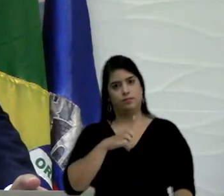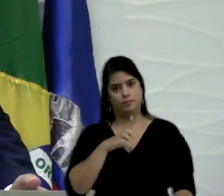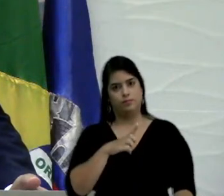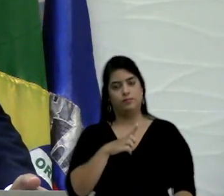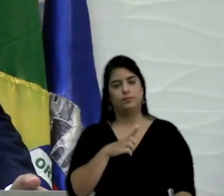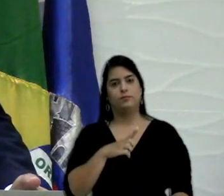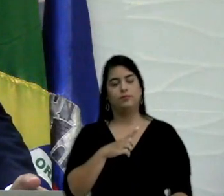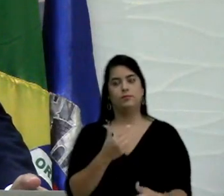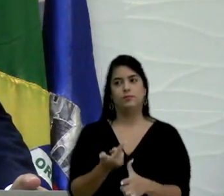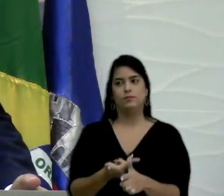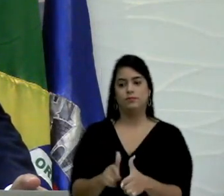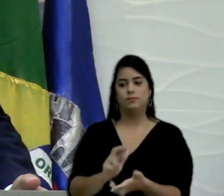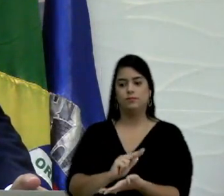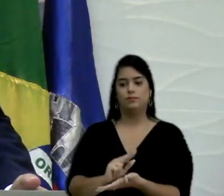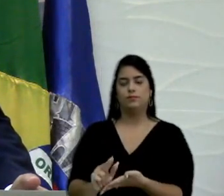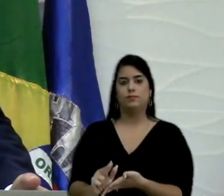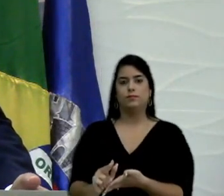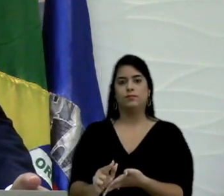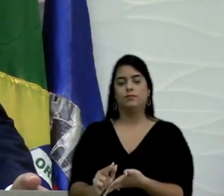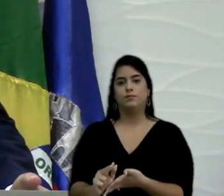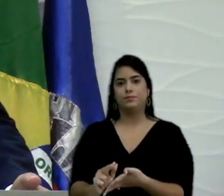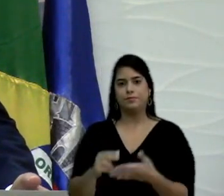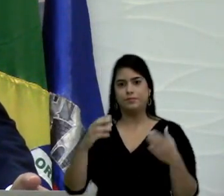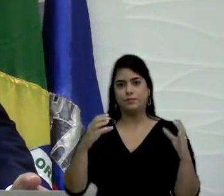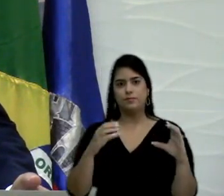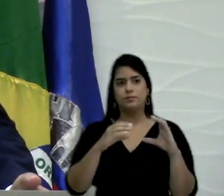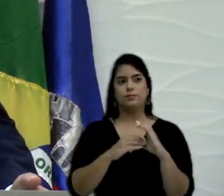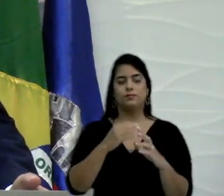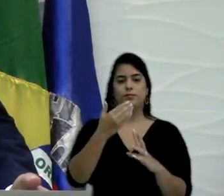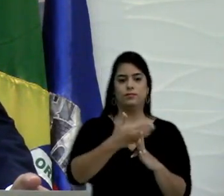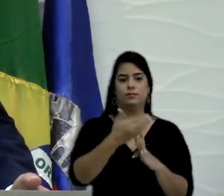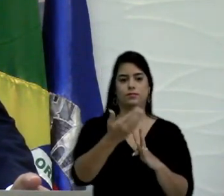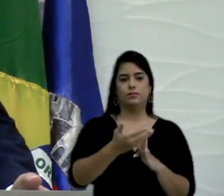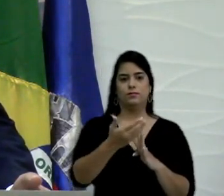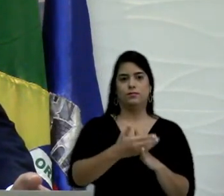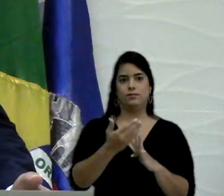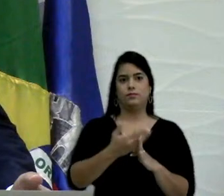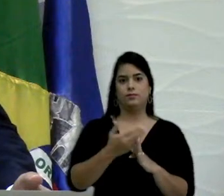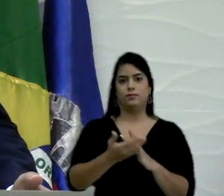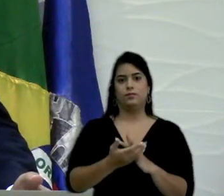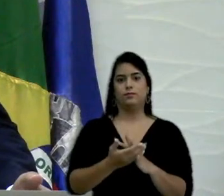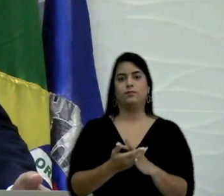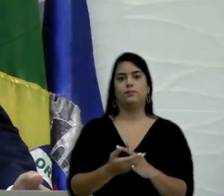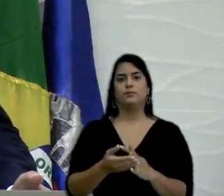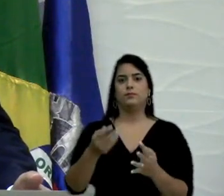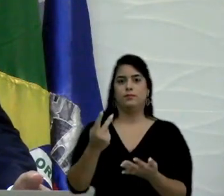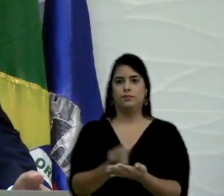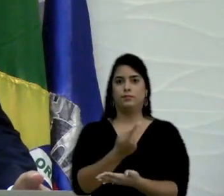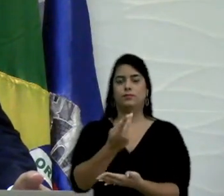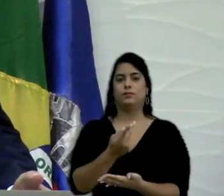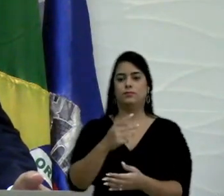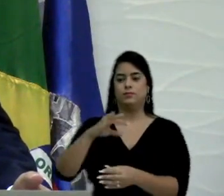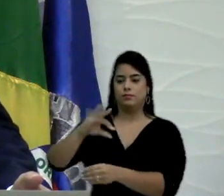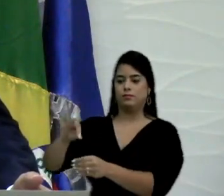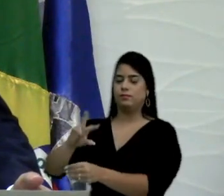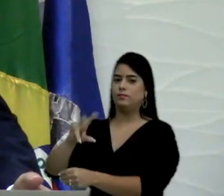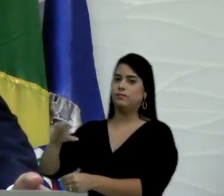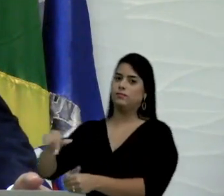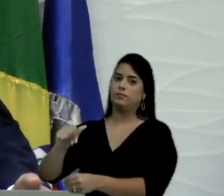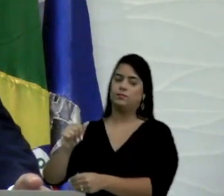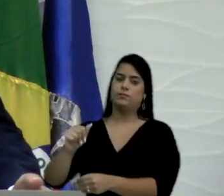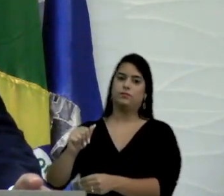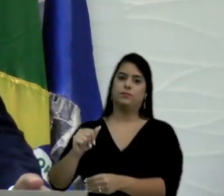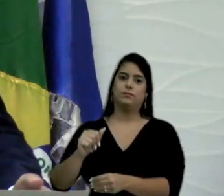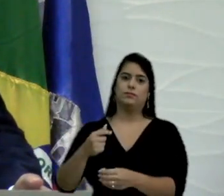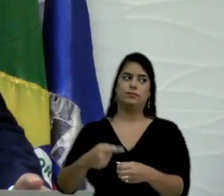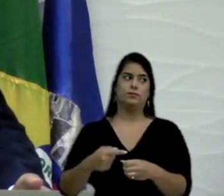Compesa e o calendário de divulgação de água que acontece que deve acontecer em Espírito Santo também deve acontecer em todo o município para que todos